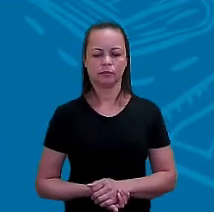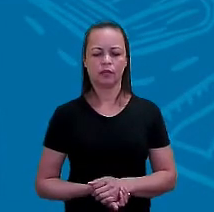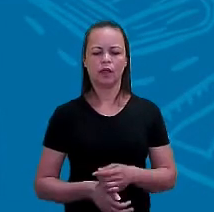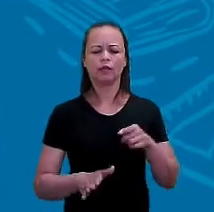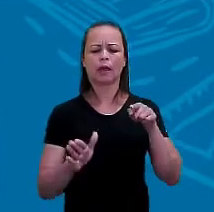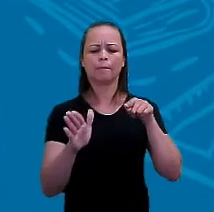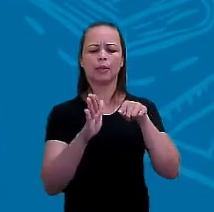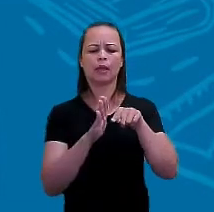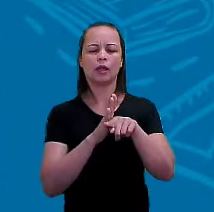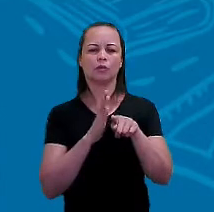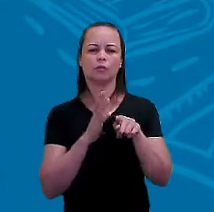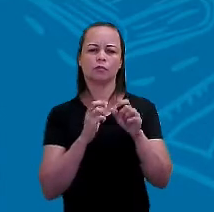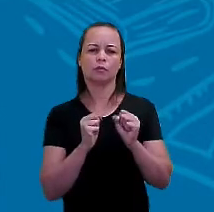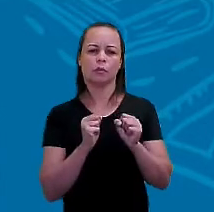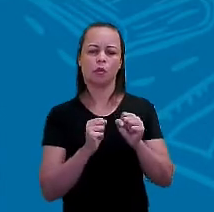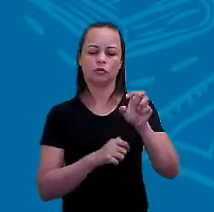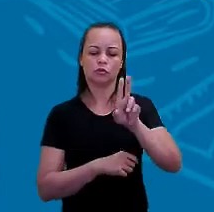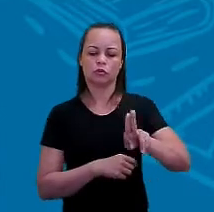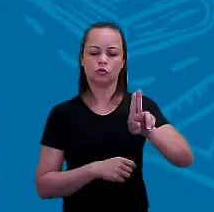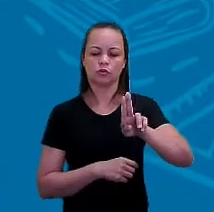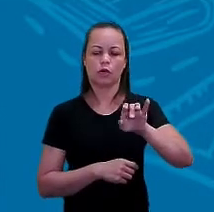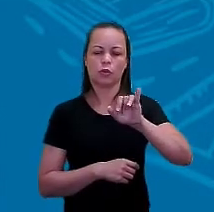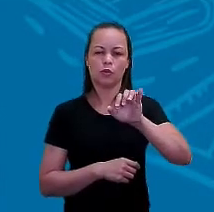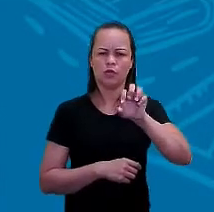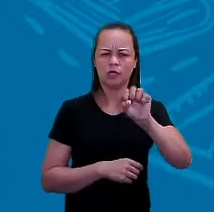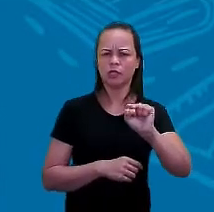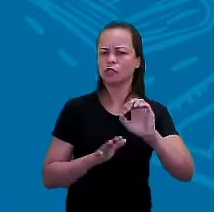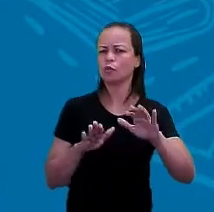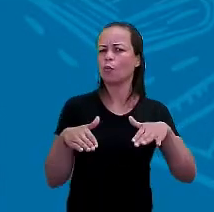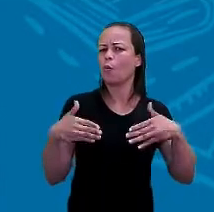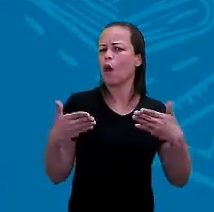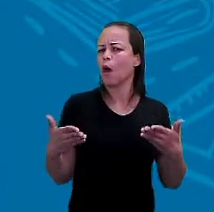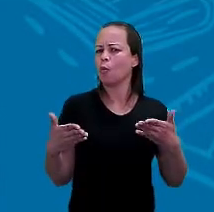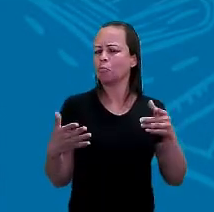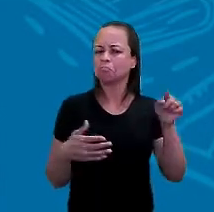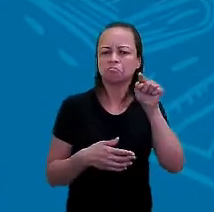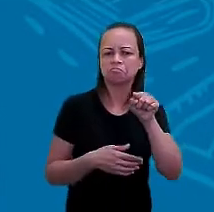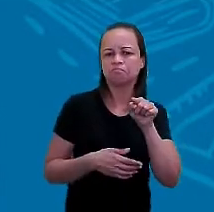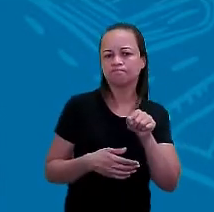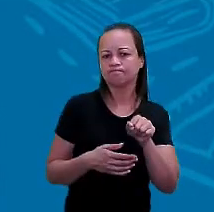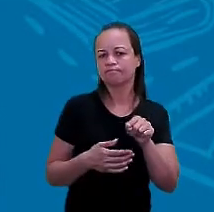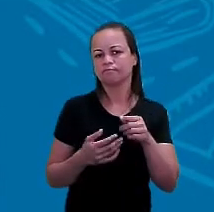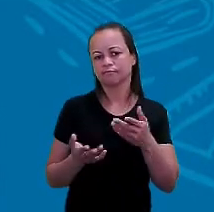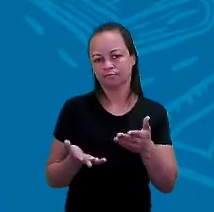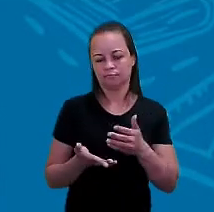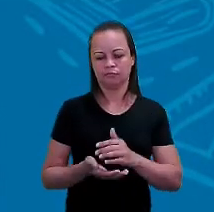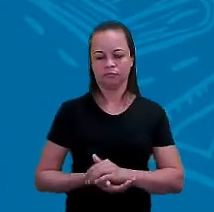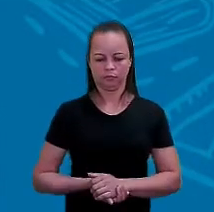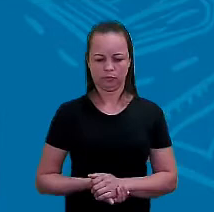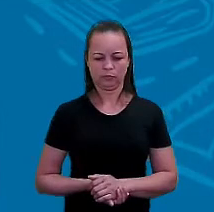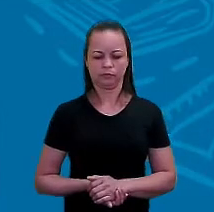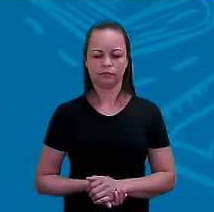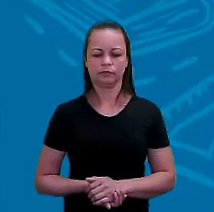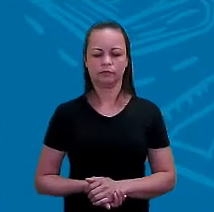qual pergunta pode usar o is? Em qual pergunta você pode usar